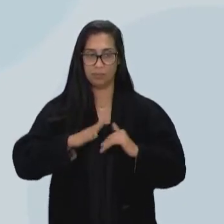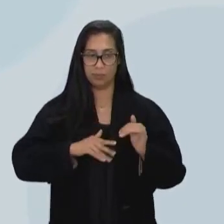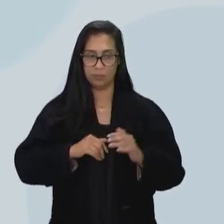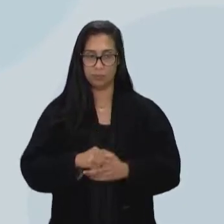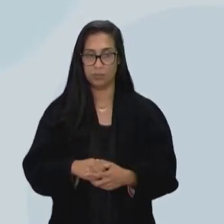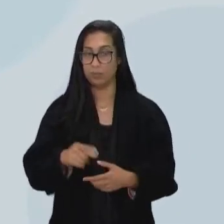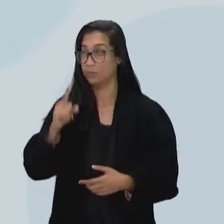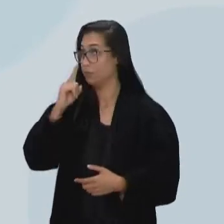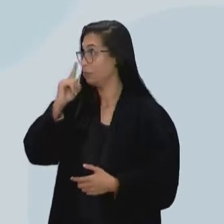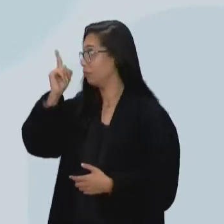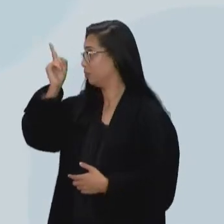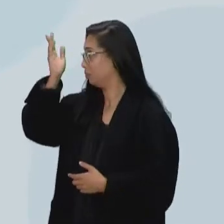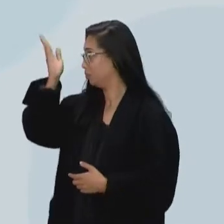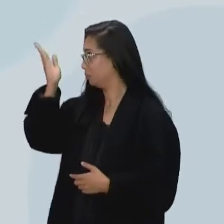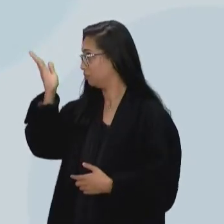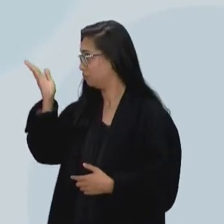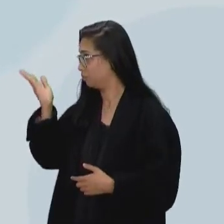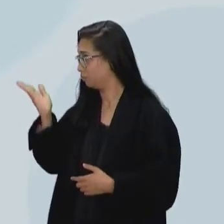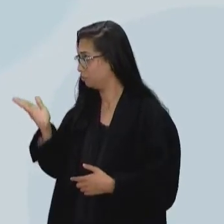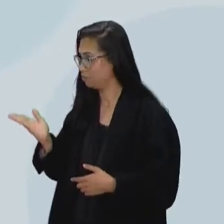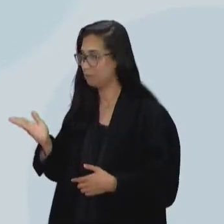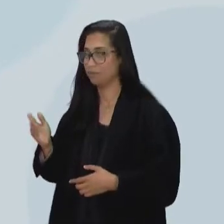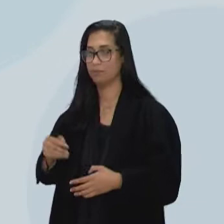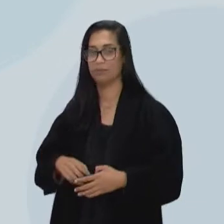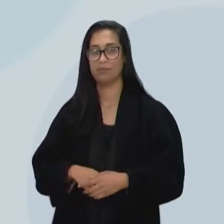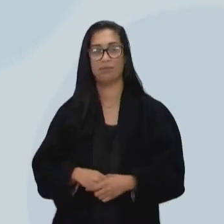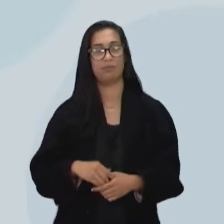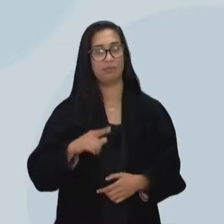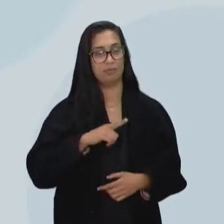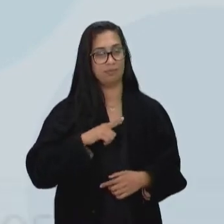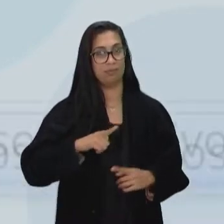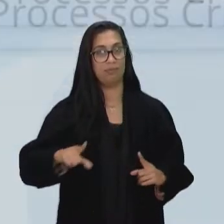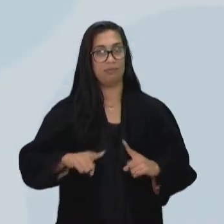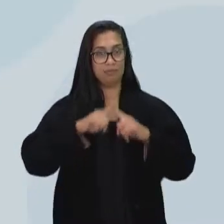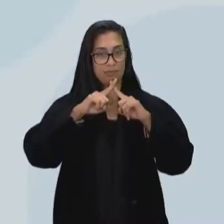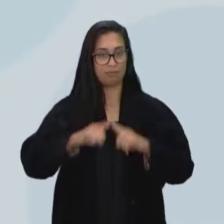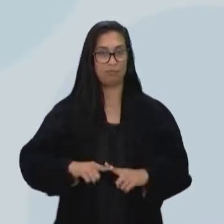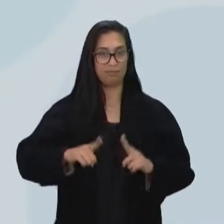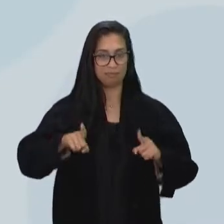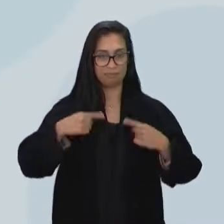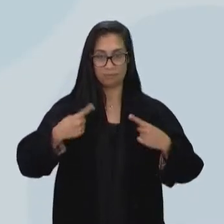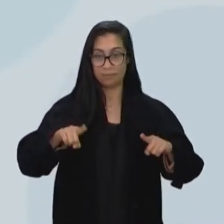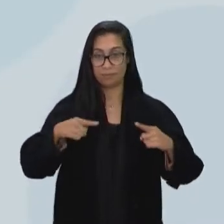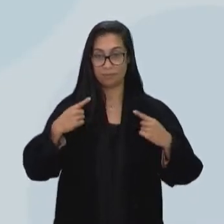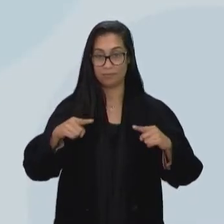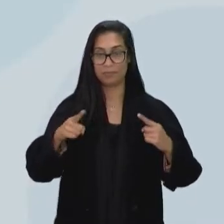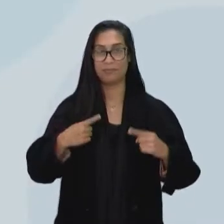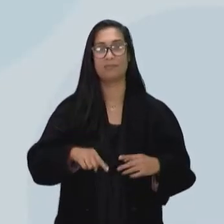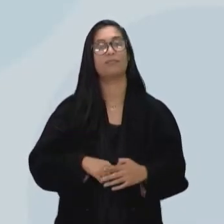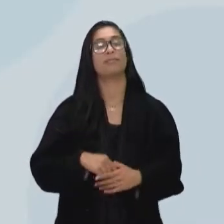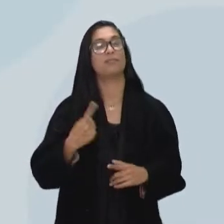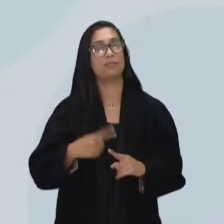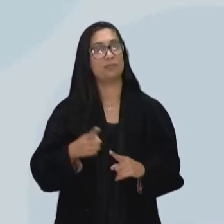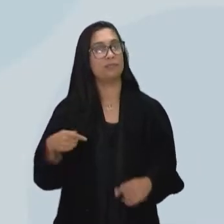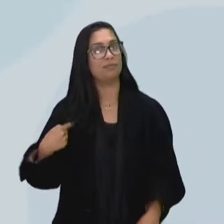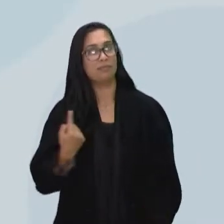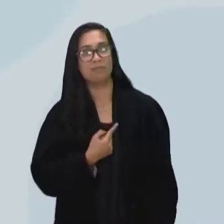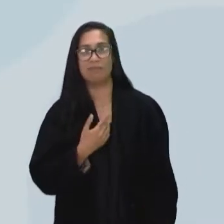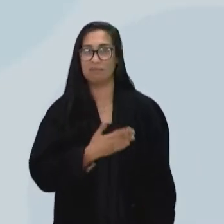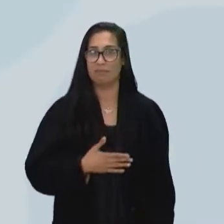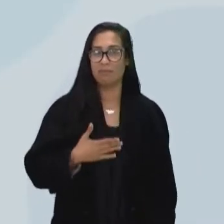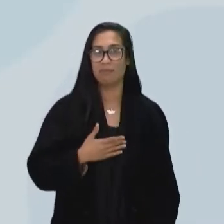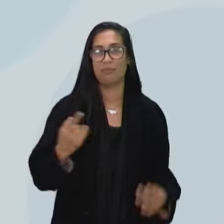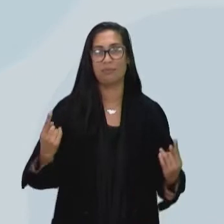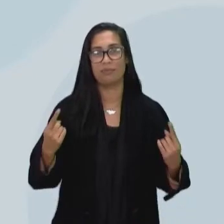aí nós temos dentro dela os desafios musicais. E a gente está finalizando desafios musicais, porque nós gostamos de desafio.